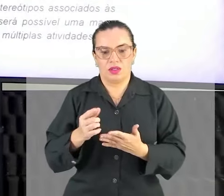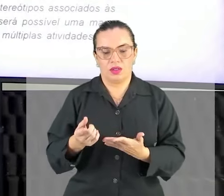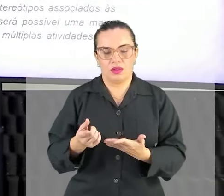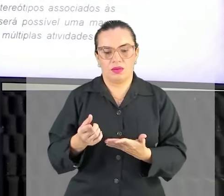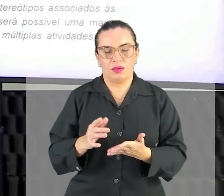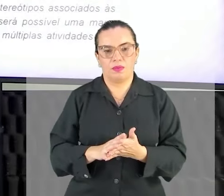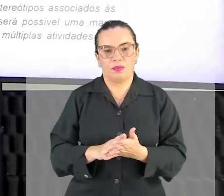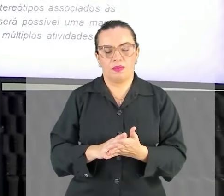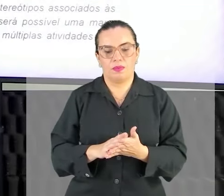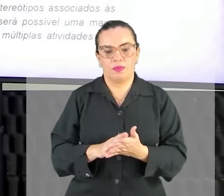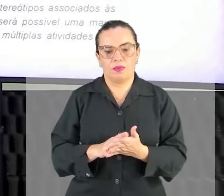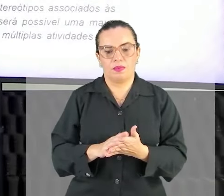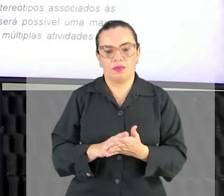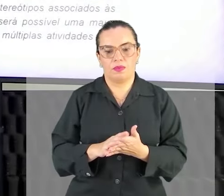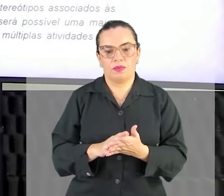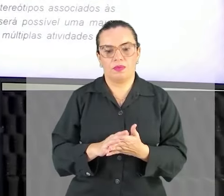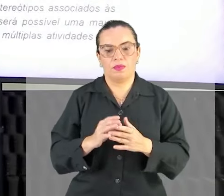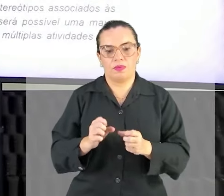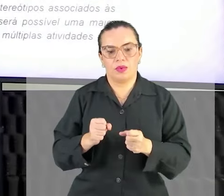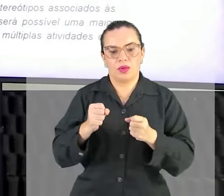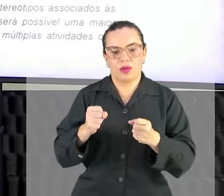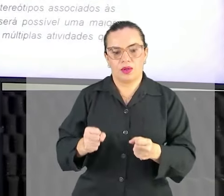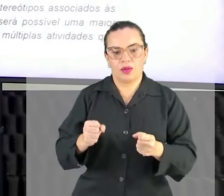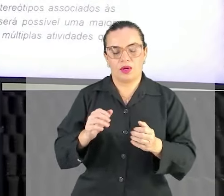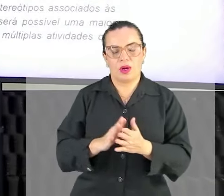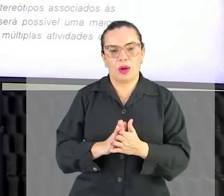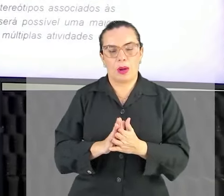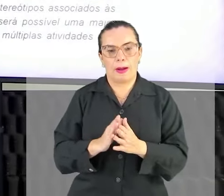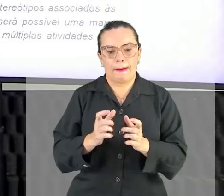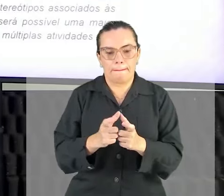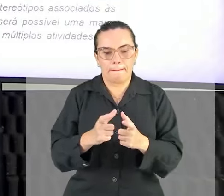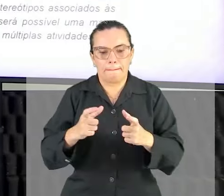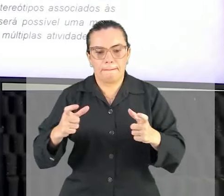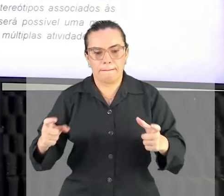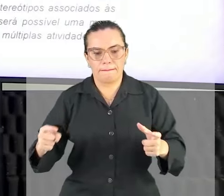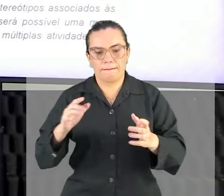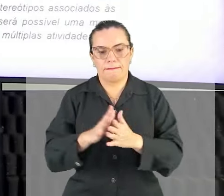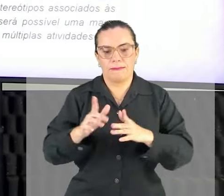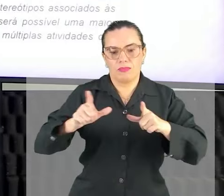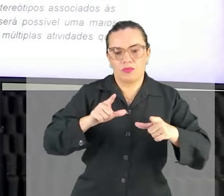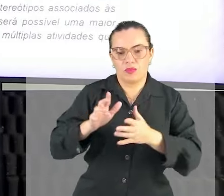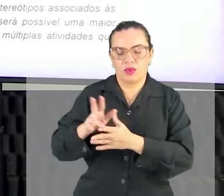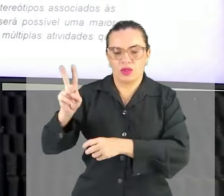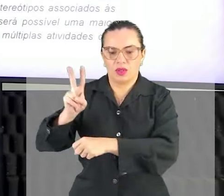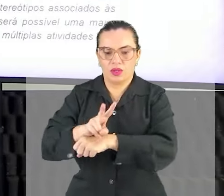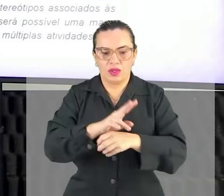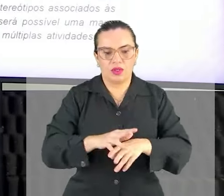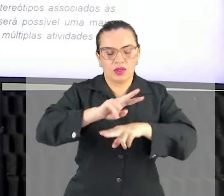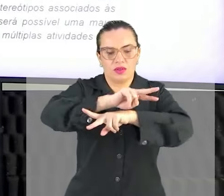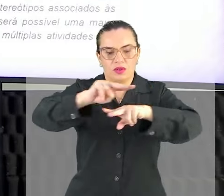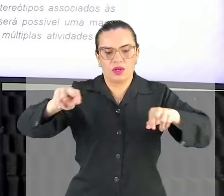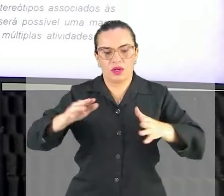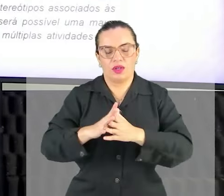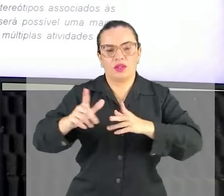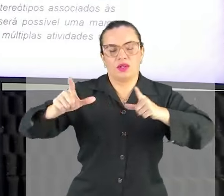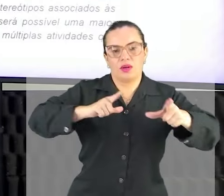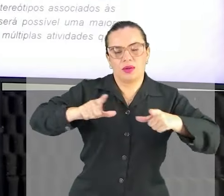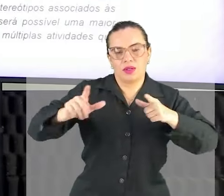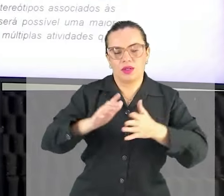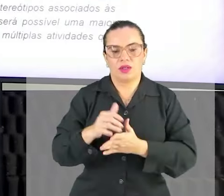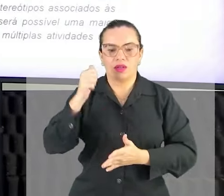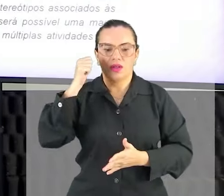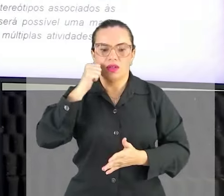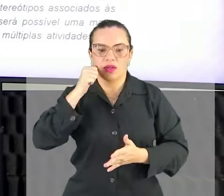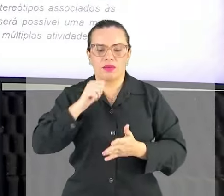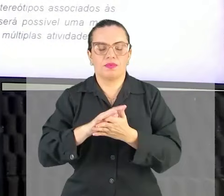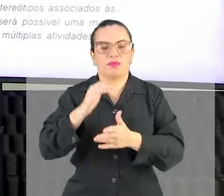final, uma maior visibilidade do trabalho de cuidado e das múltiplas atividades que uma mulher